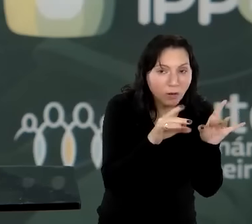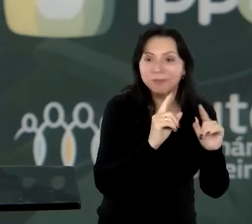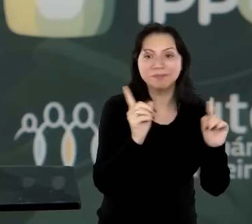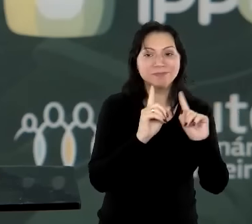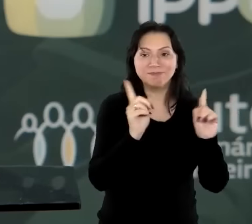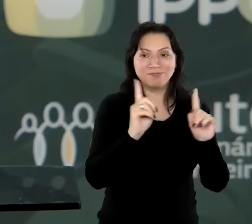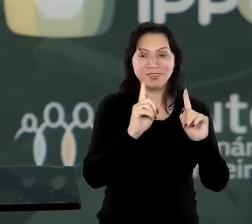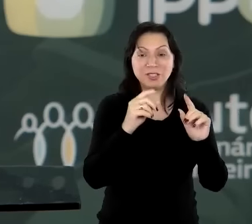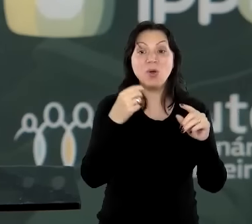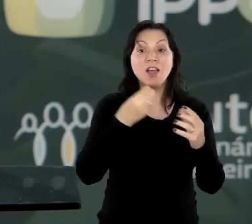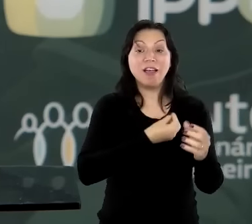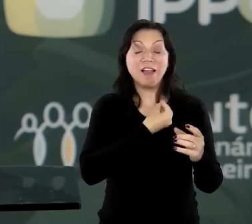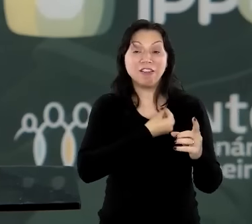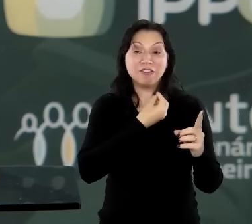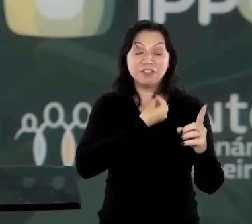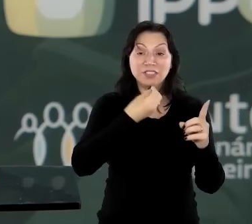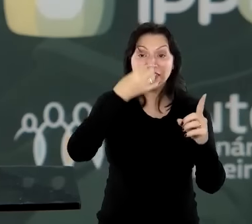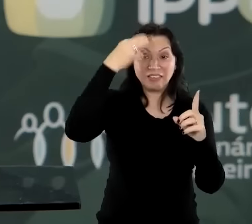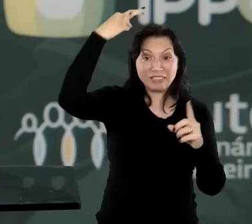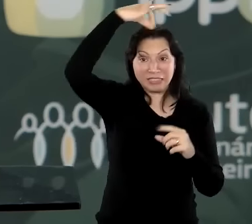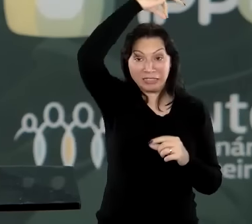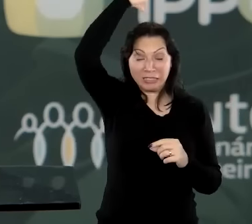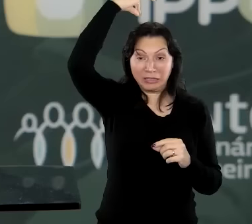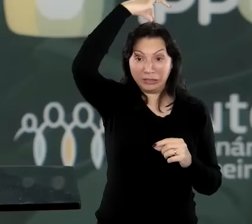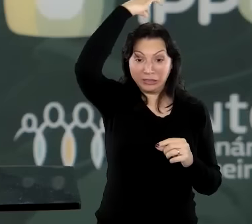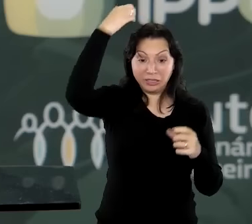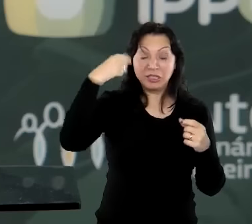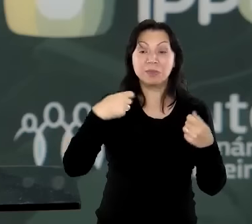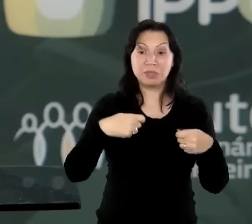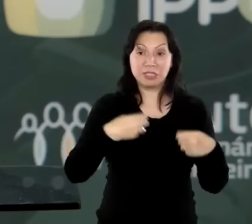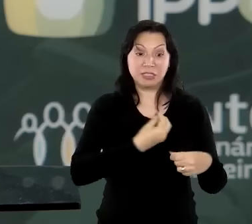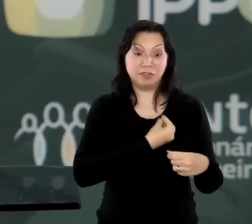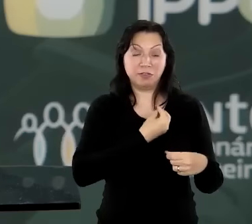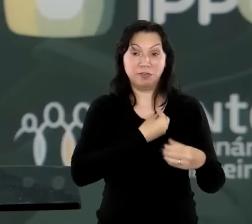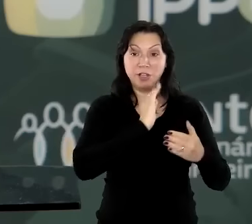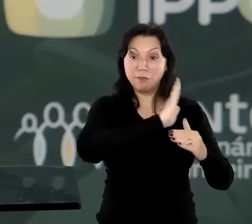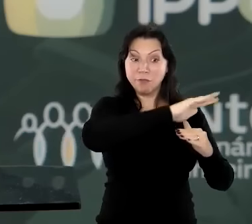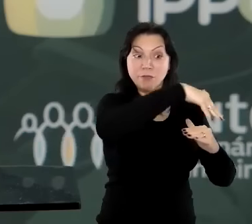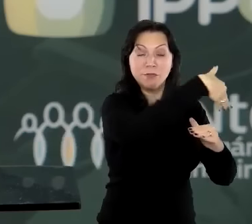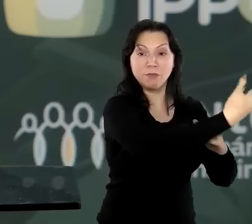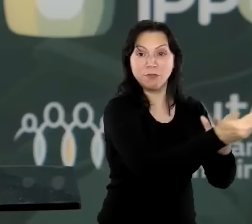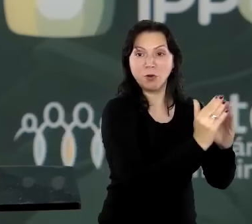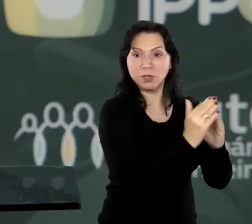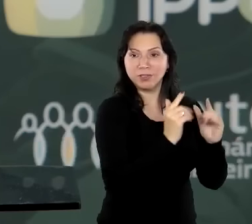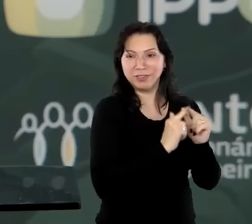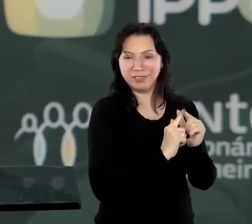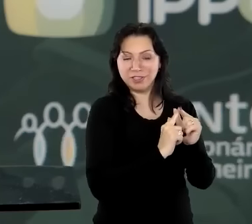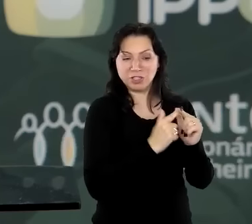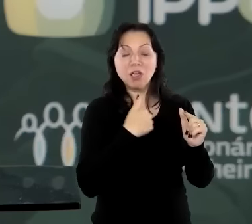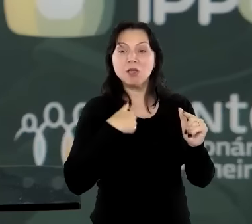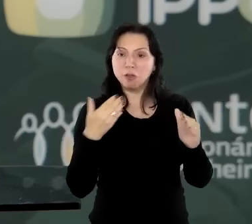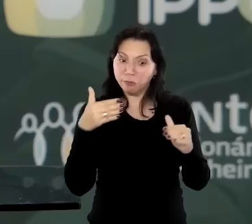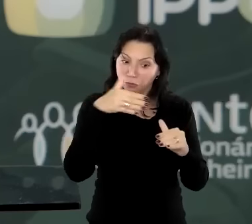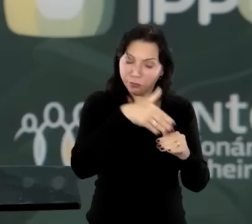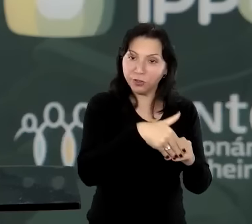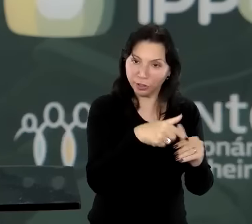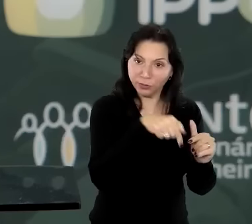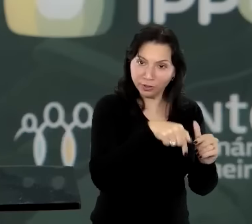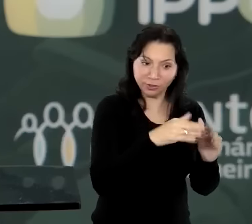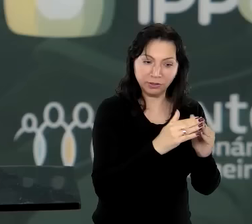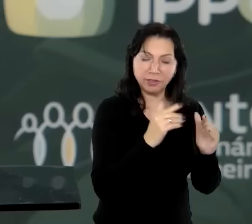vivida lá fora. Eu posso vir ao templo, posso participar da ceia, mas isso não terá valor para